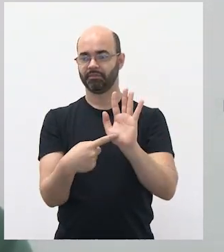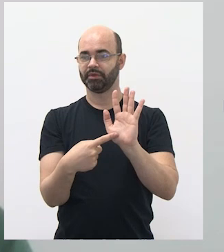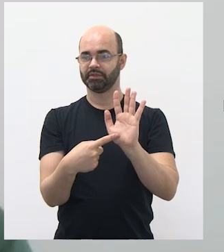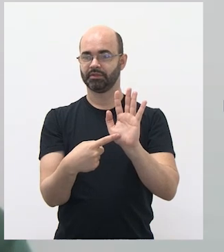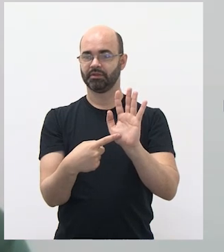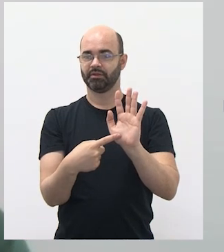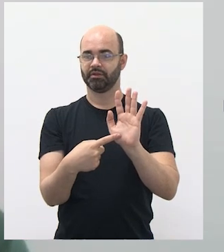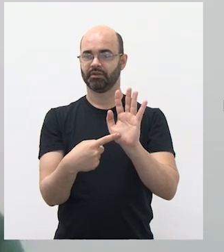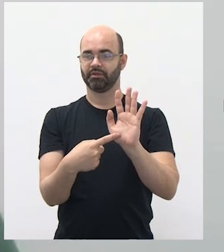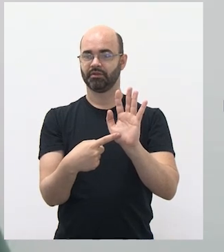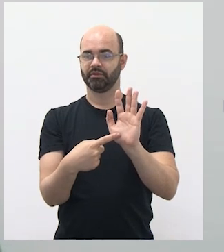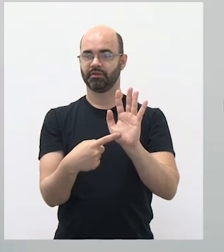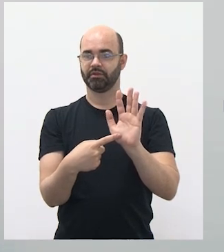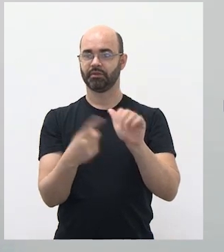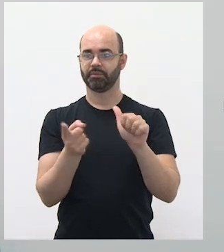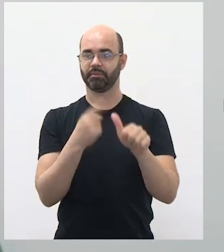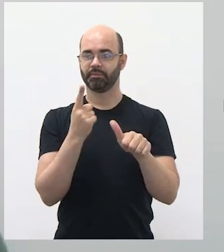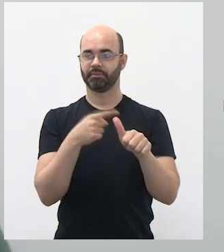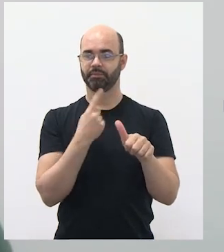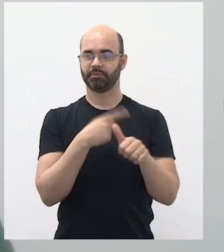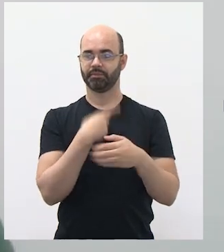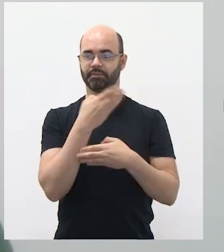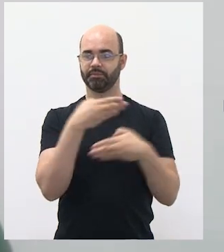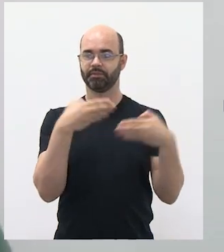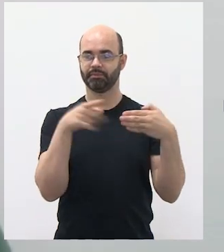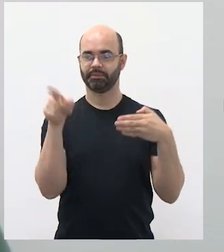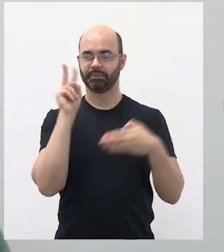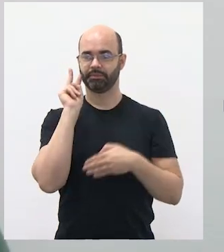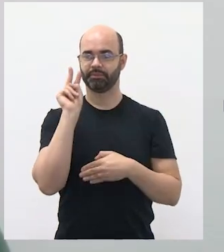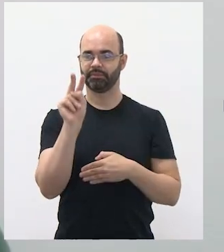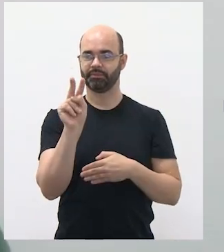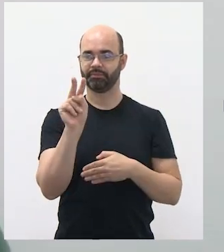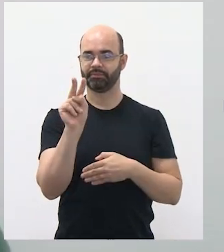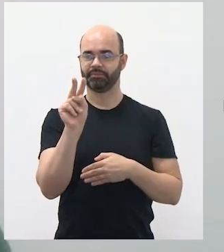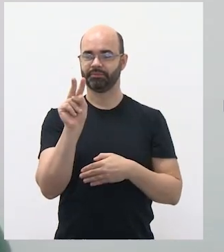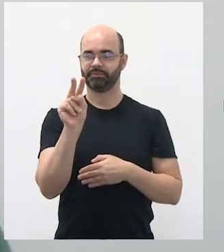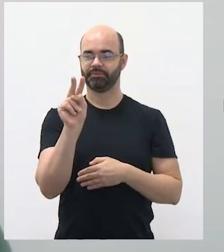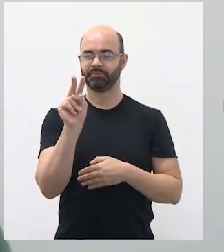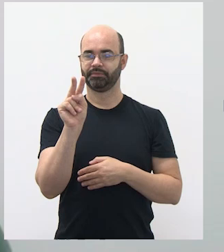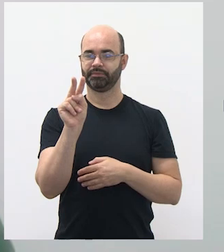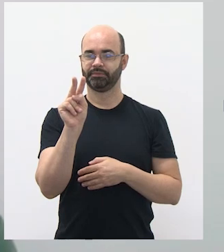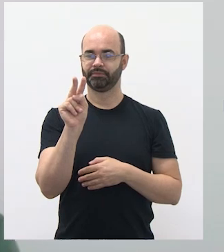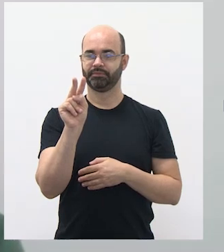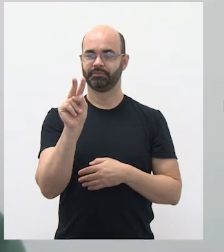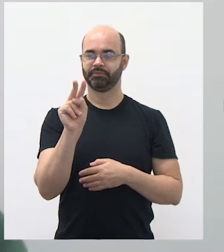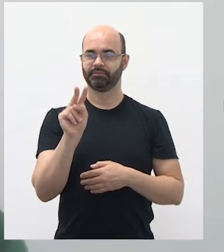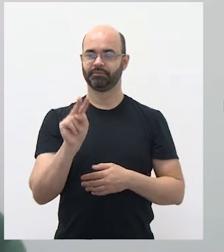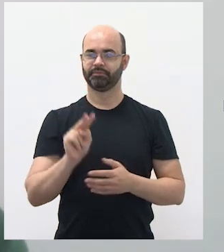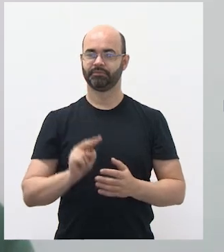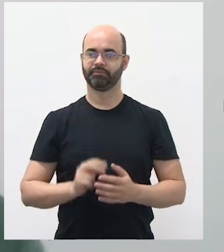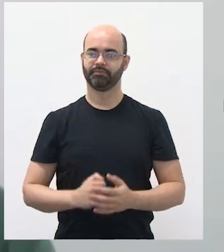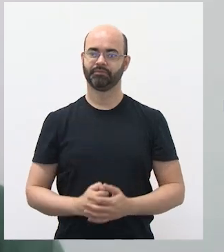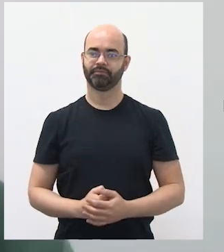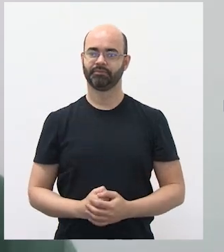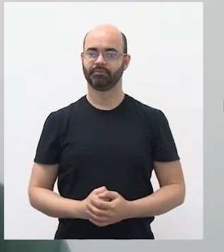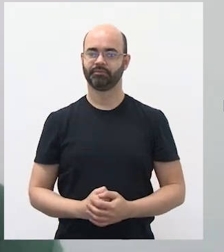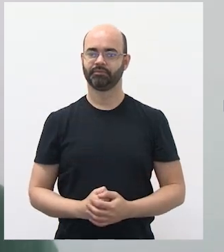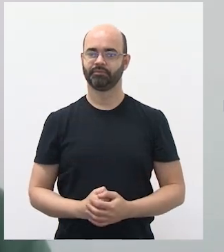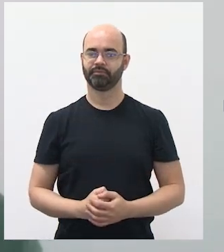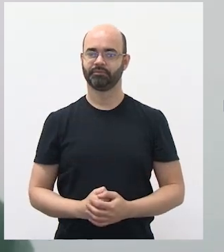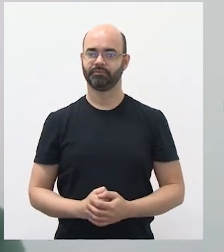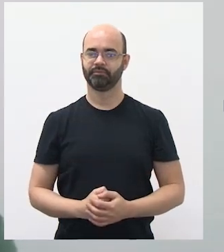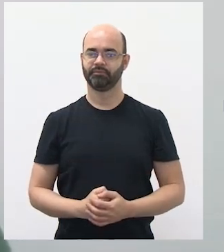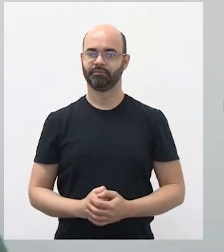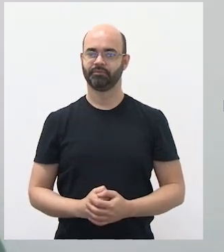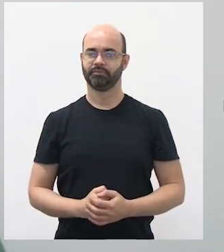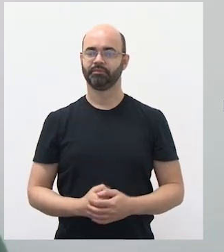Então, o primeiro slide que vai aparecer aí, logo em sequência, é o slide que fala sobre a educação das